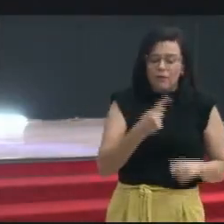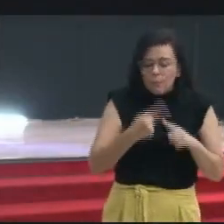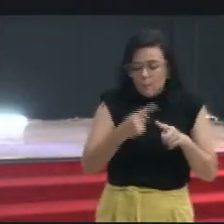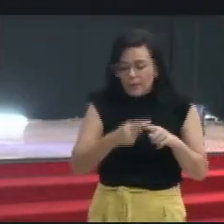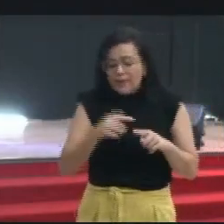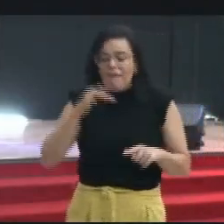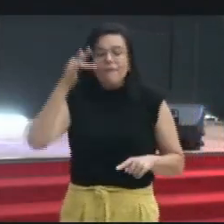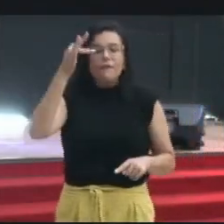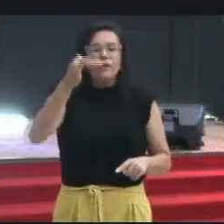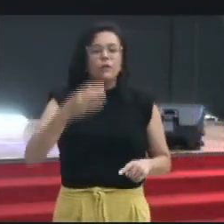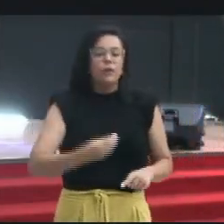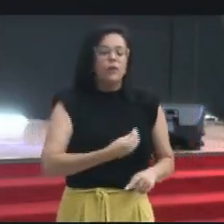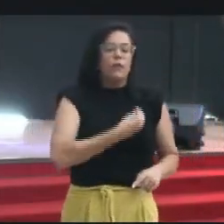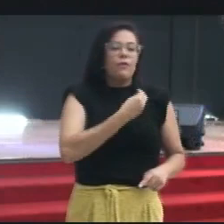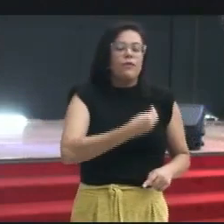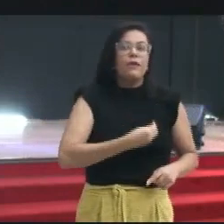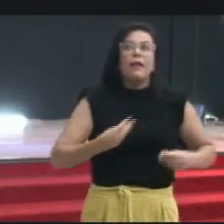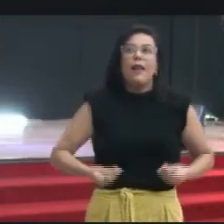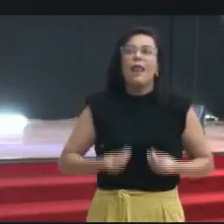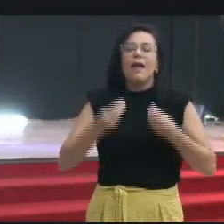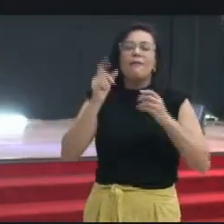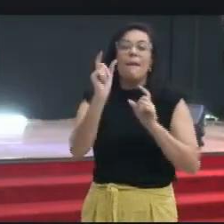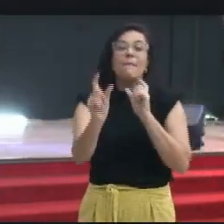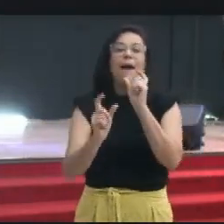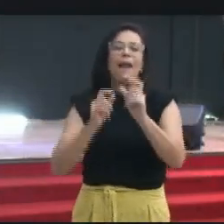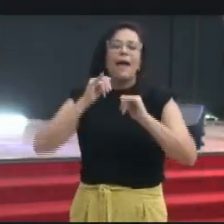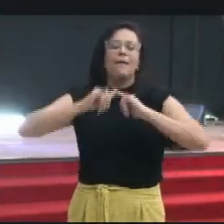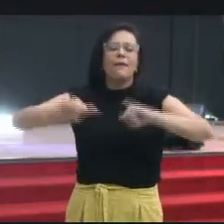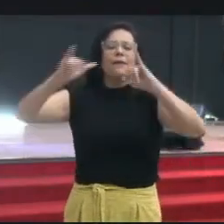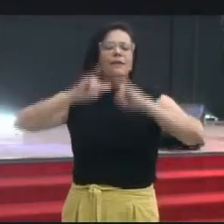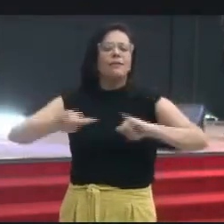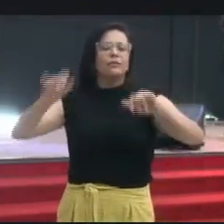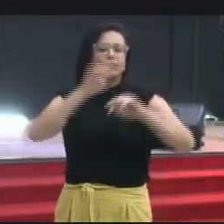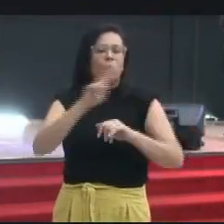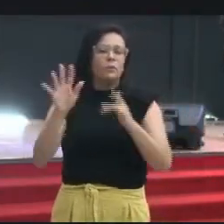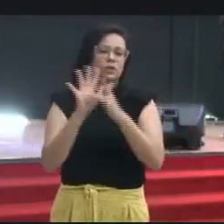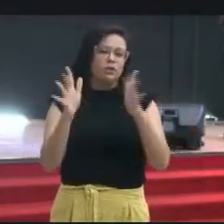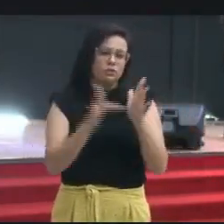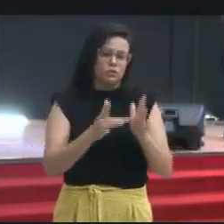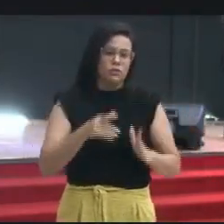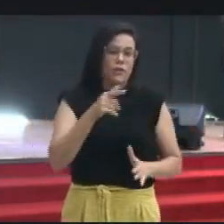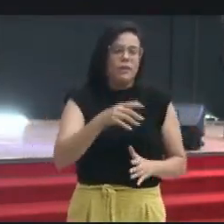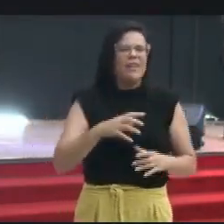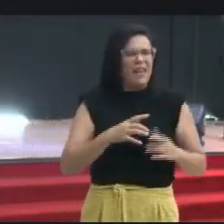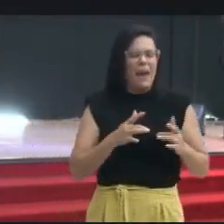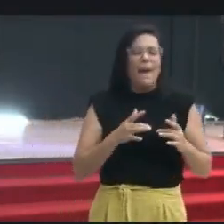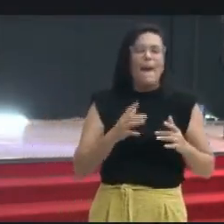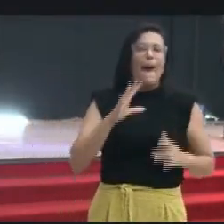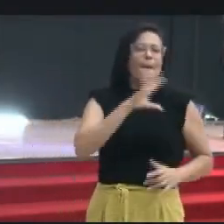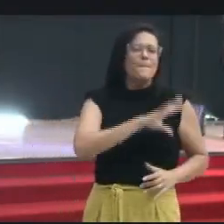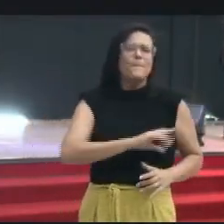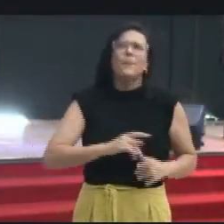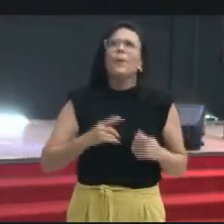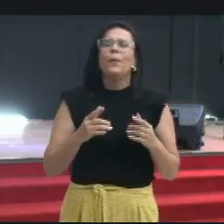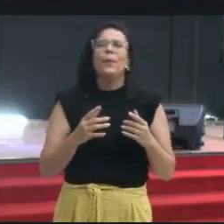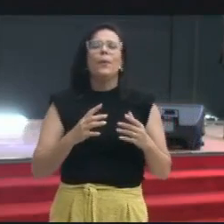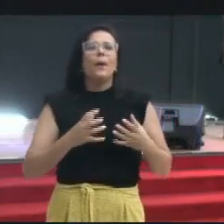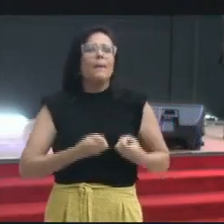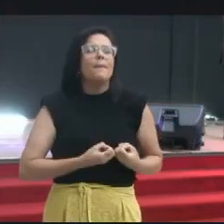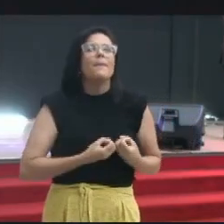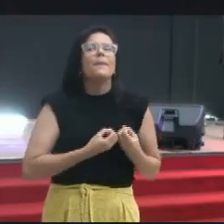amém. Outra pergunta. Você tem paixão e persistência pelo seu ministério e pela